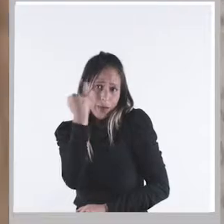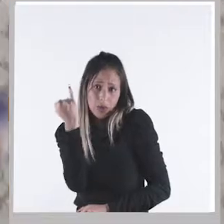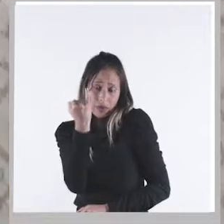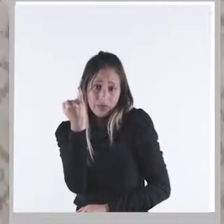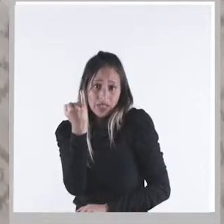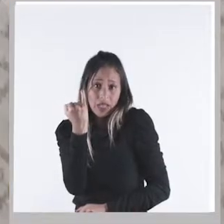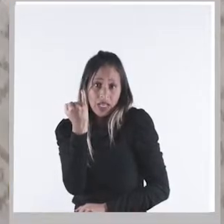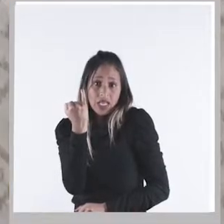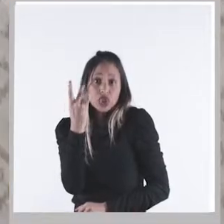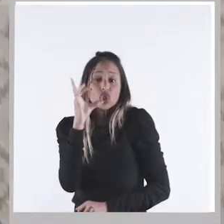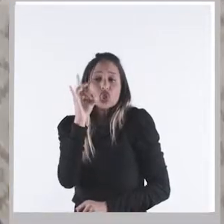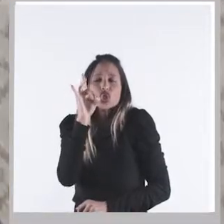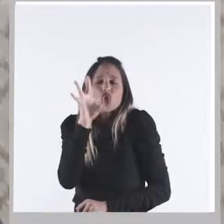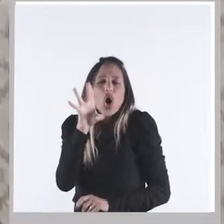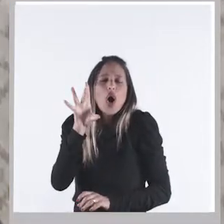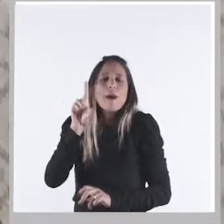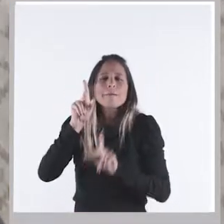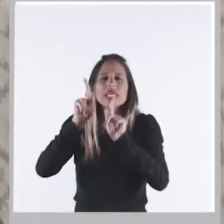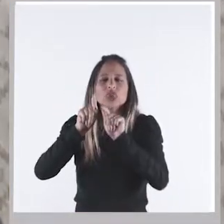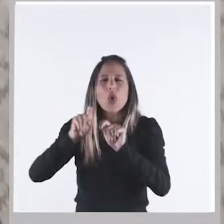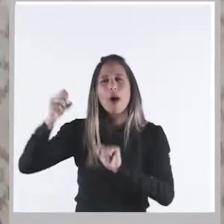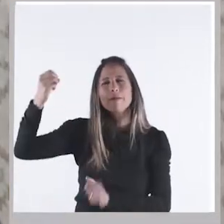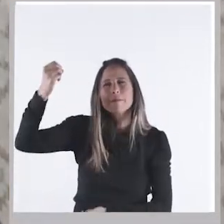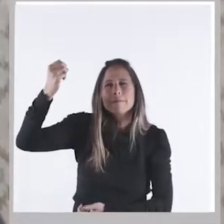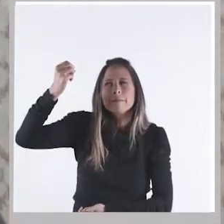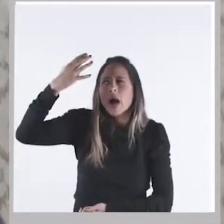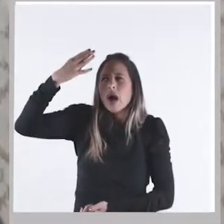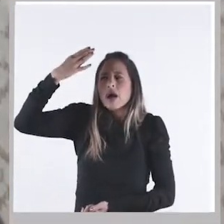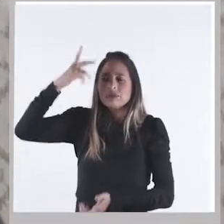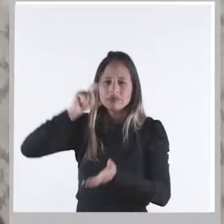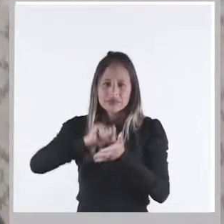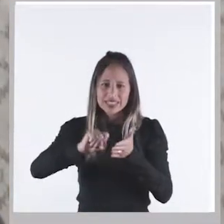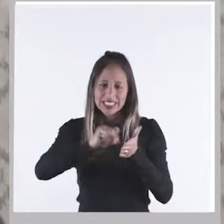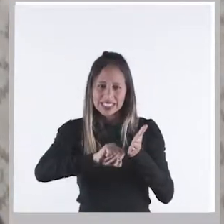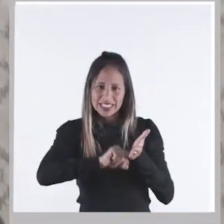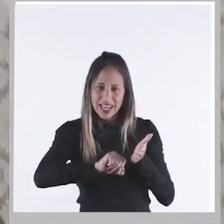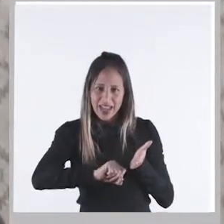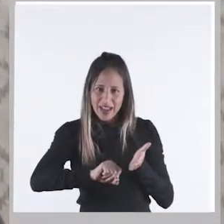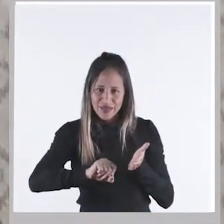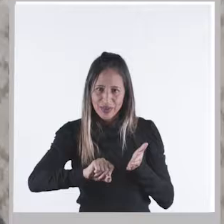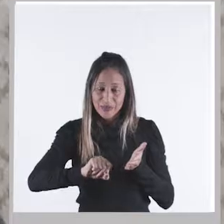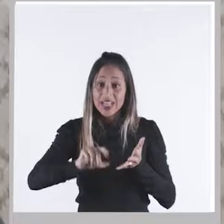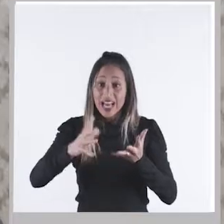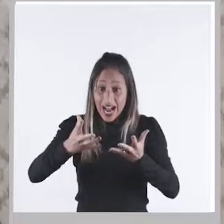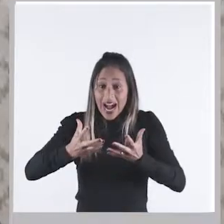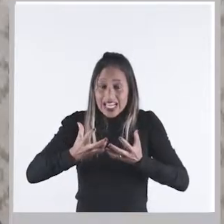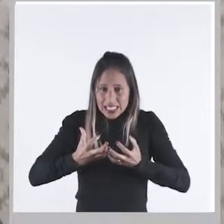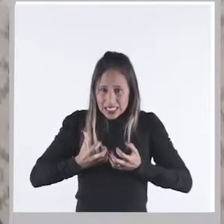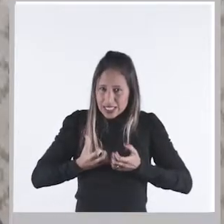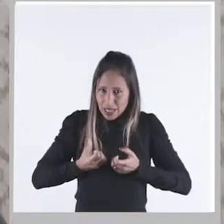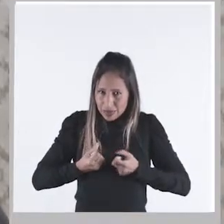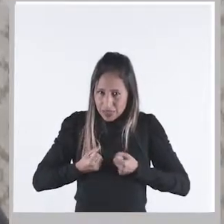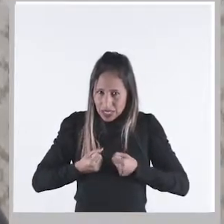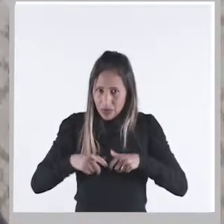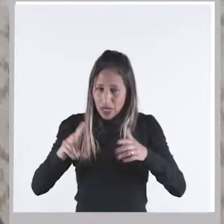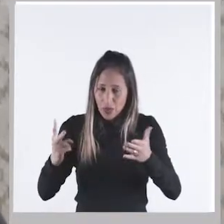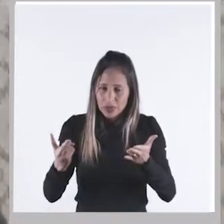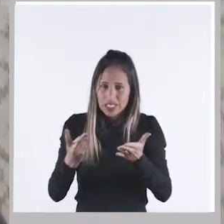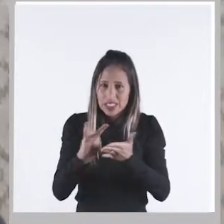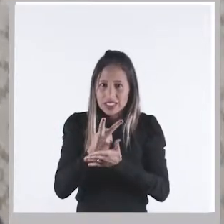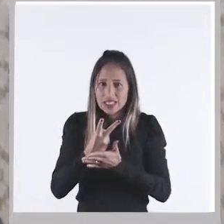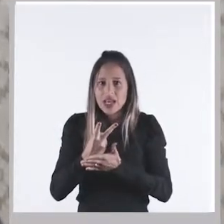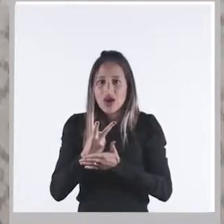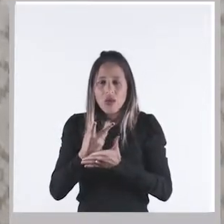só pessoas muito iluminadas escrevem, né? E a recepção que essas crônicas tiveram, elas vieram